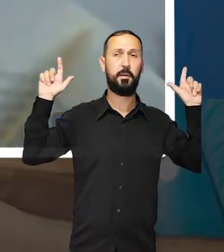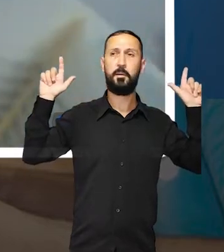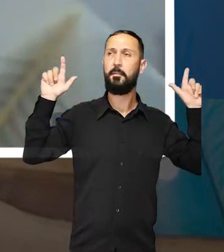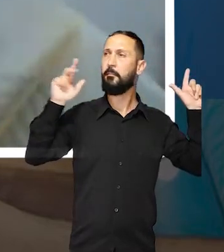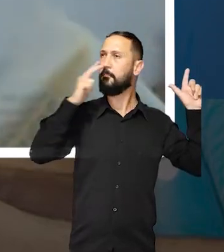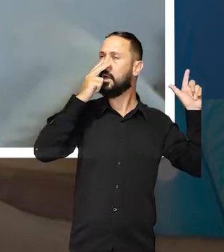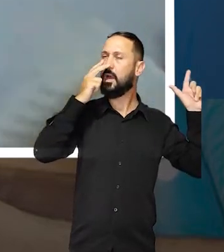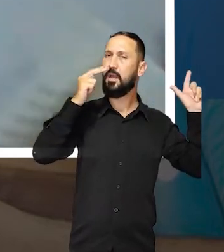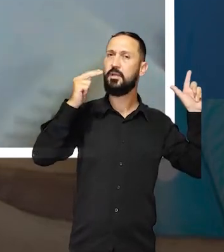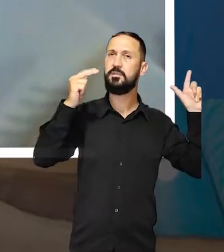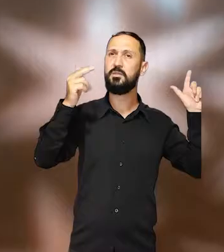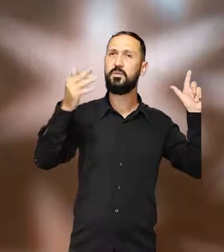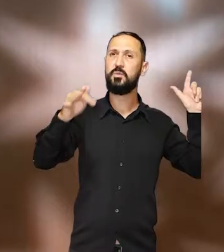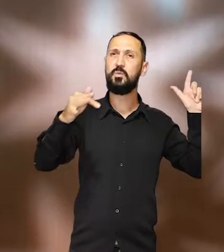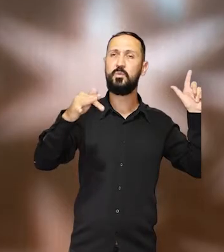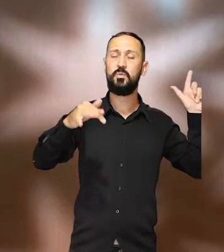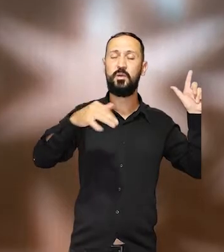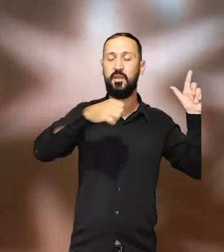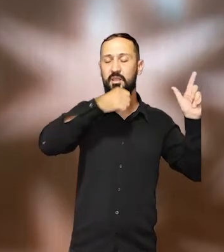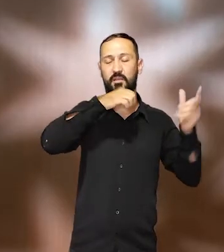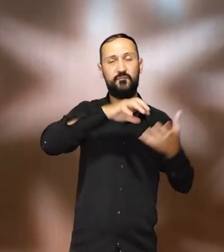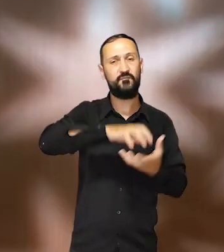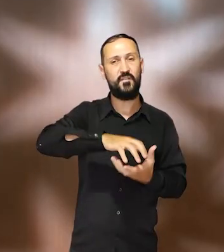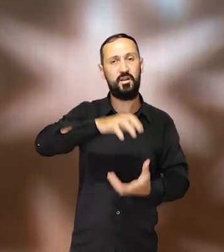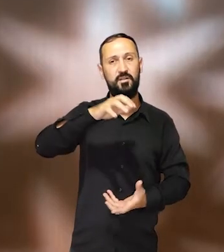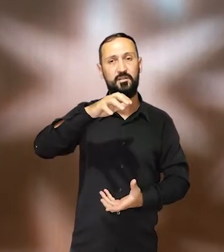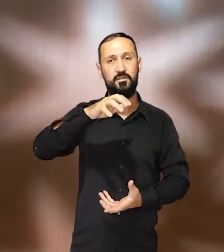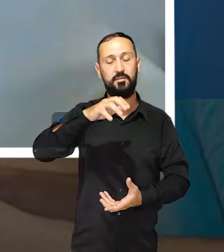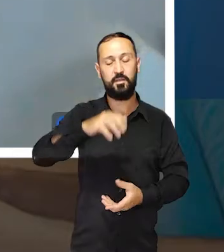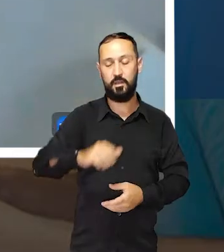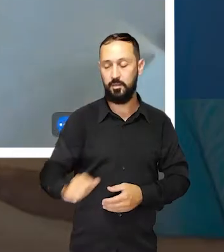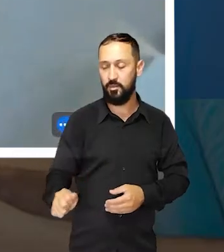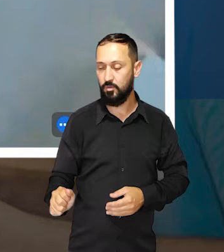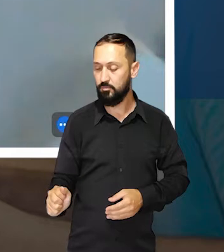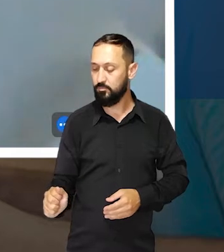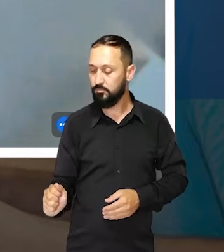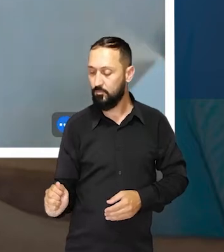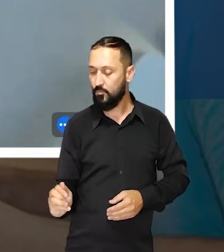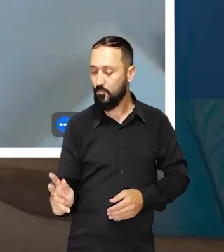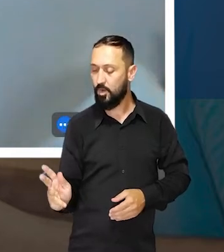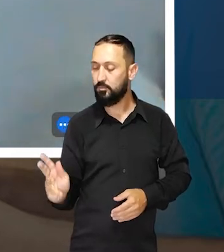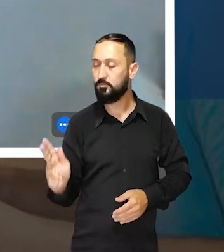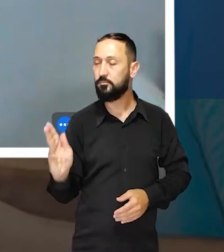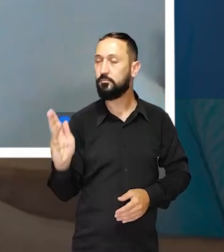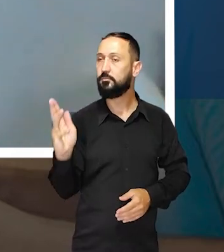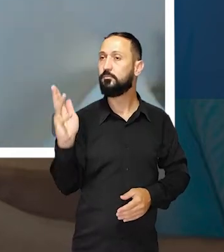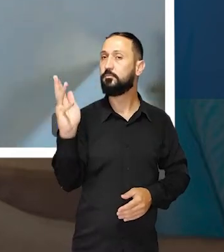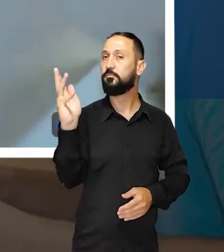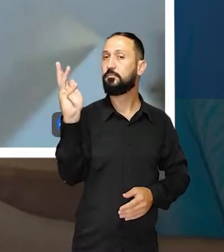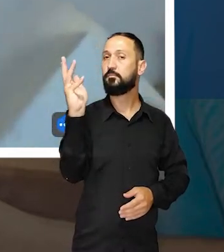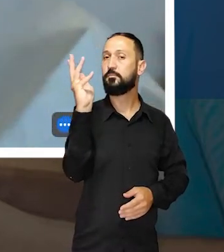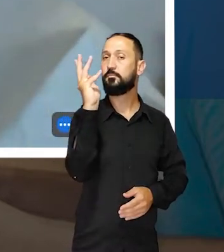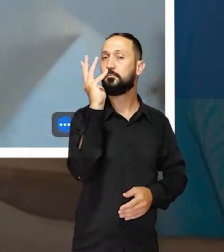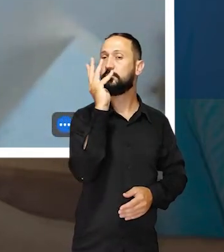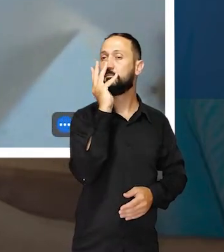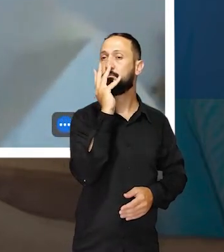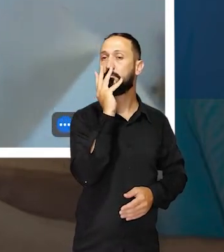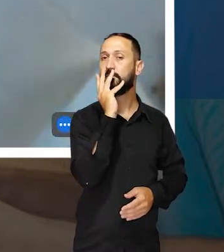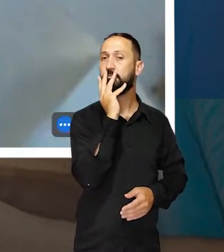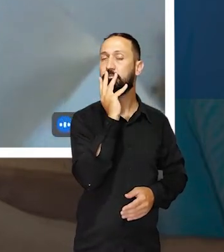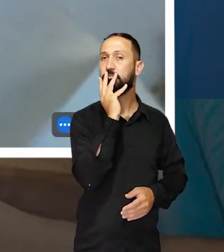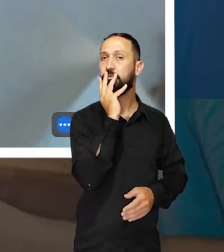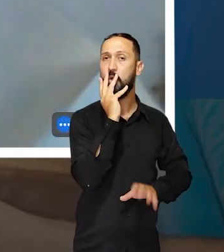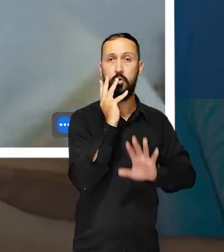absoluto, que doía em sua velhice. Abro o leque sobre o rosto, escondendo